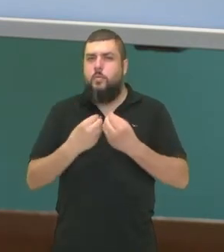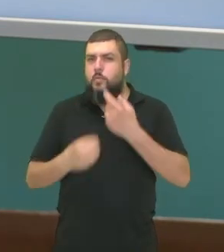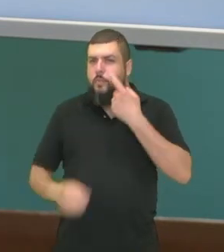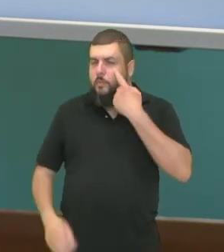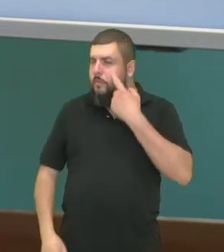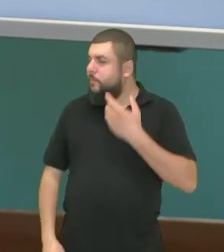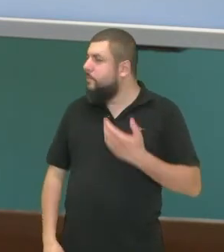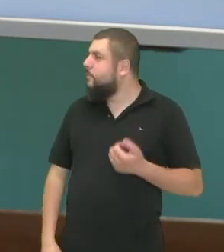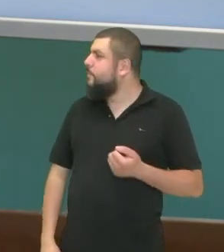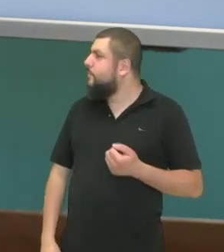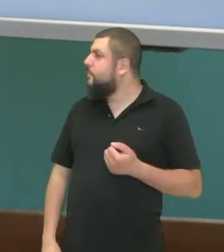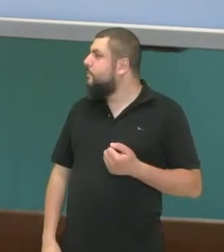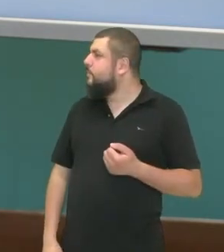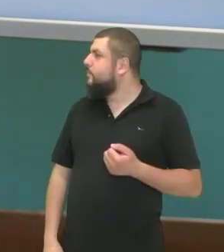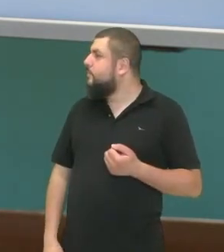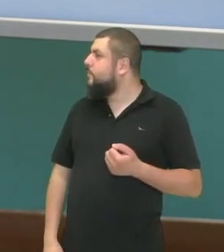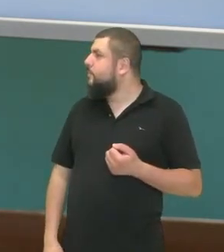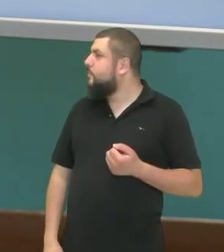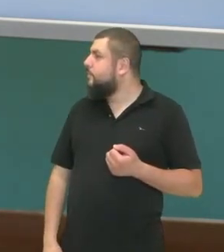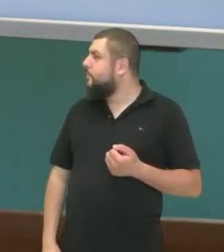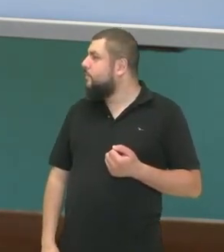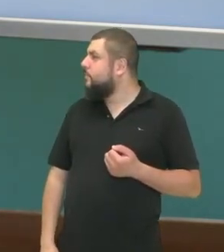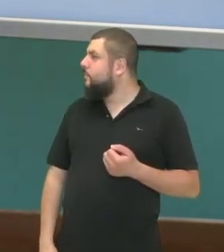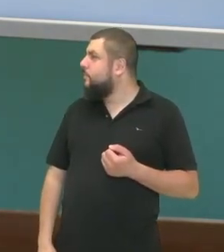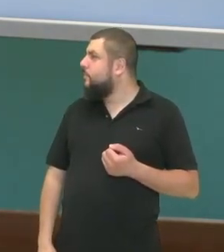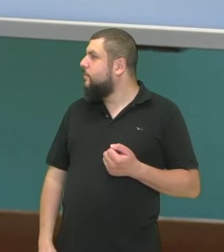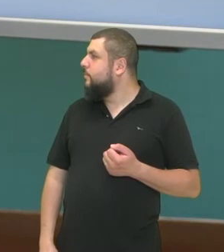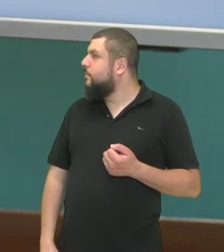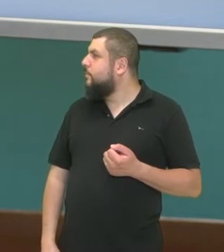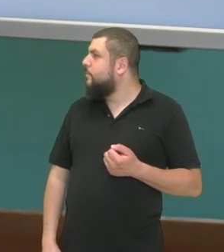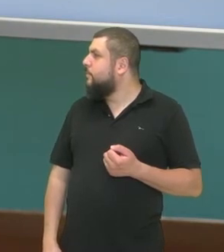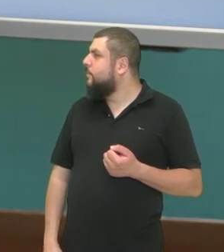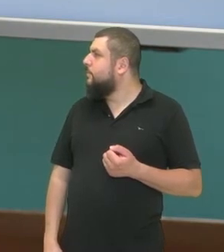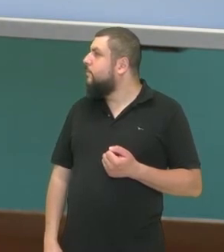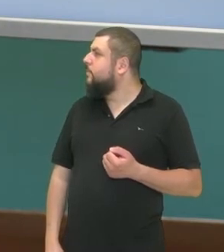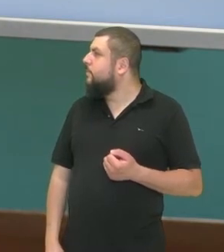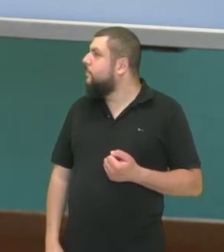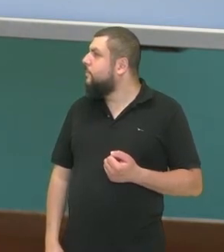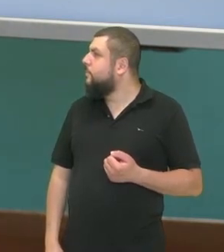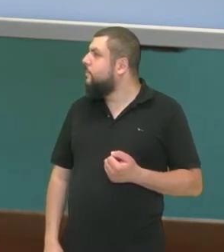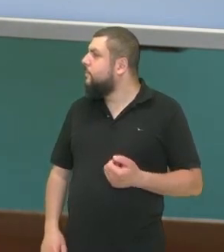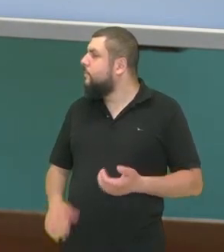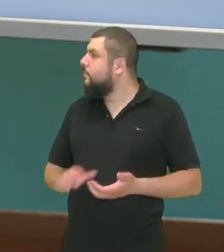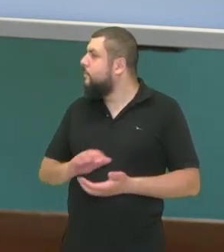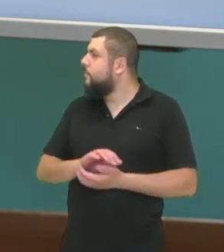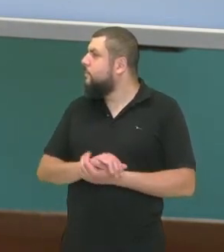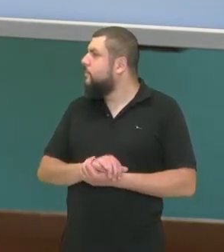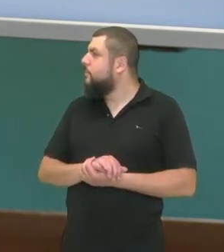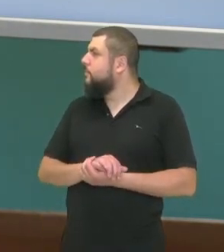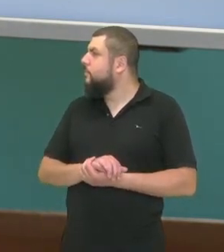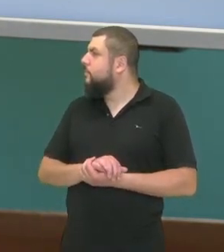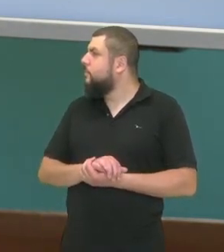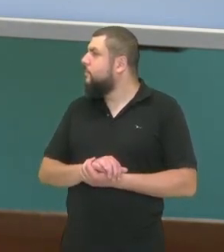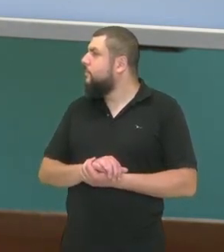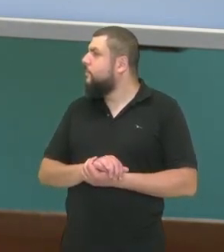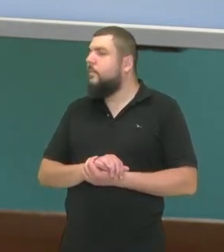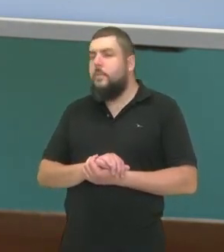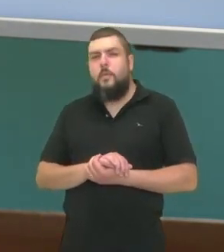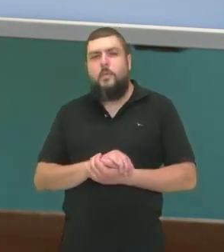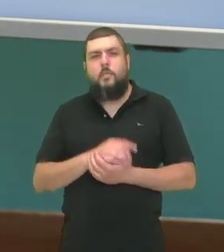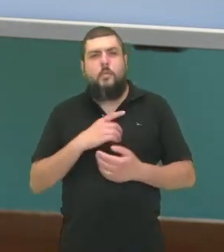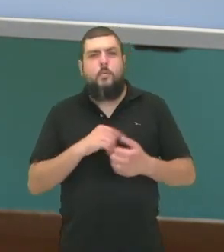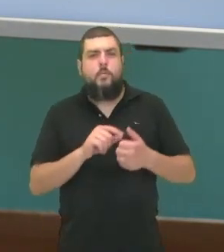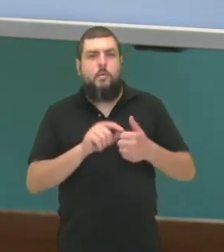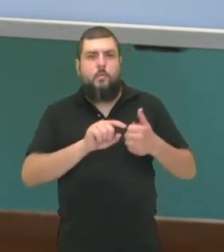ter 2 também. E depois tem que multiplicar de novo, porque é vezes 1,1. Multiplicando de novo, então a gente tem 1, 2, 3. No